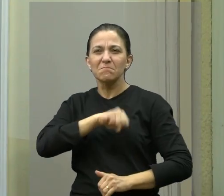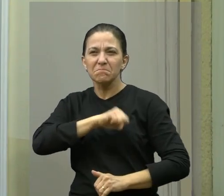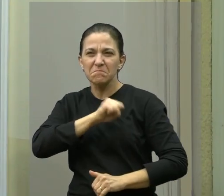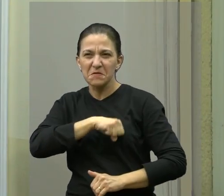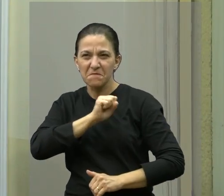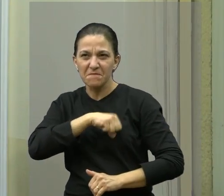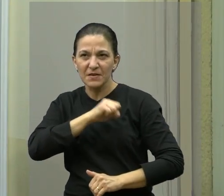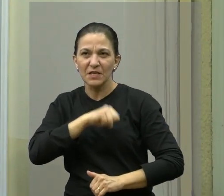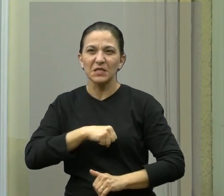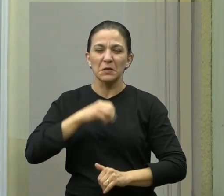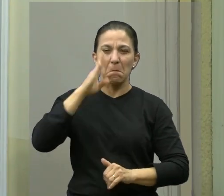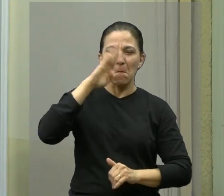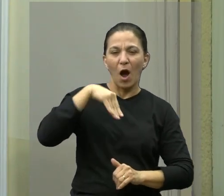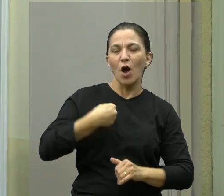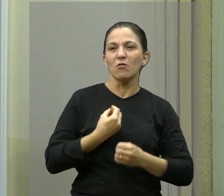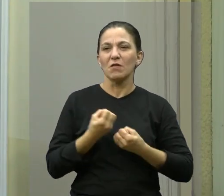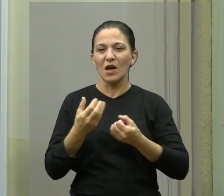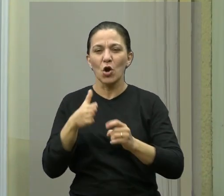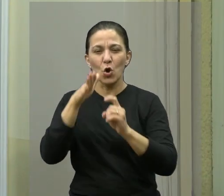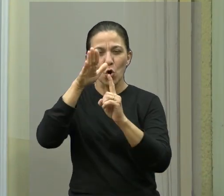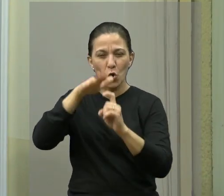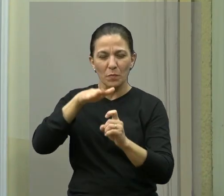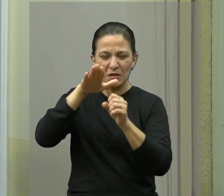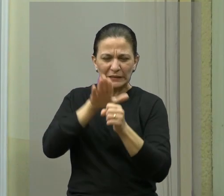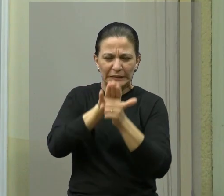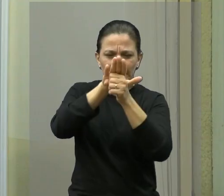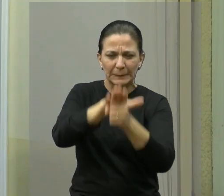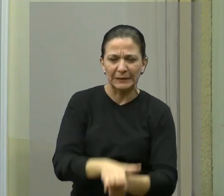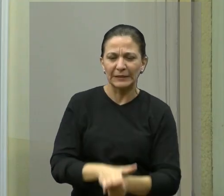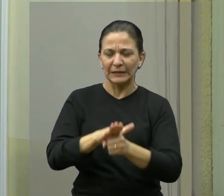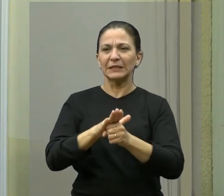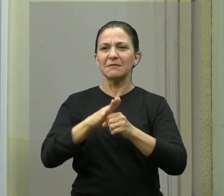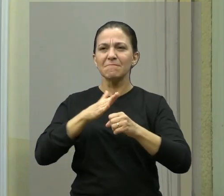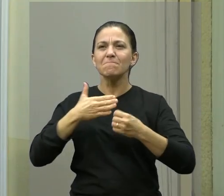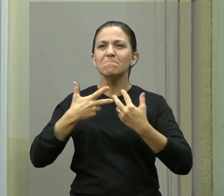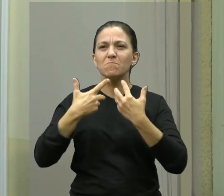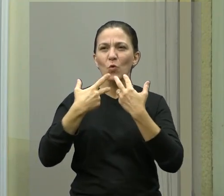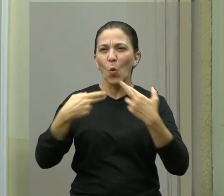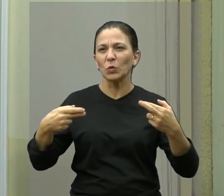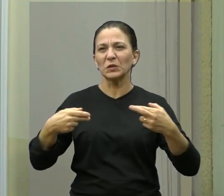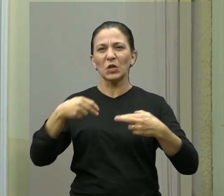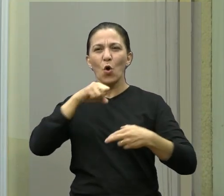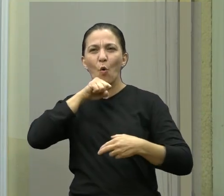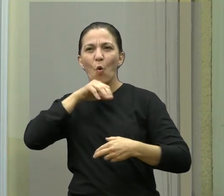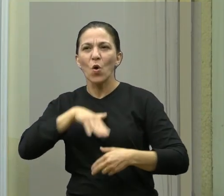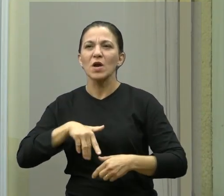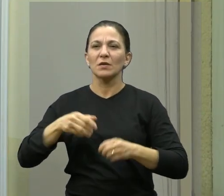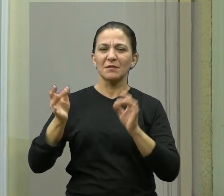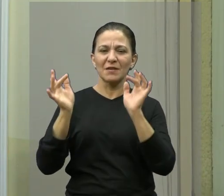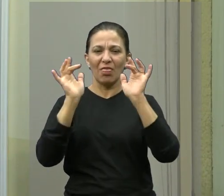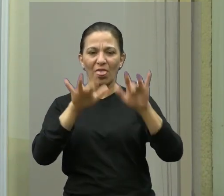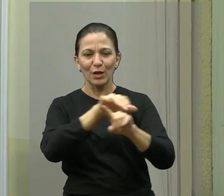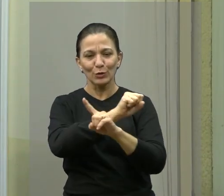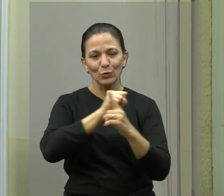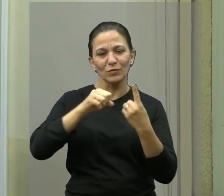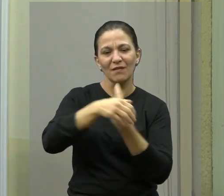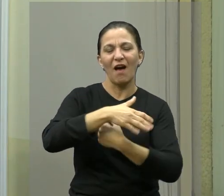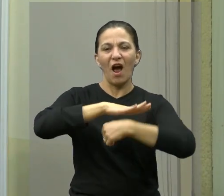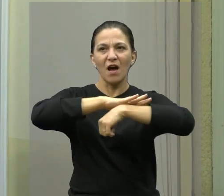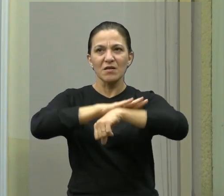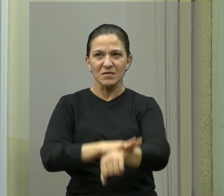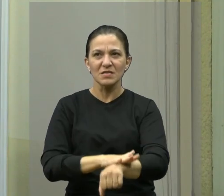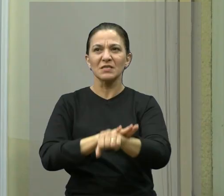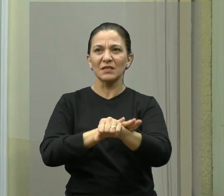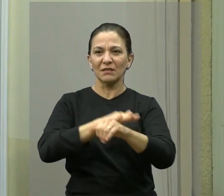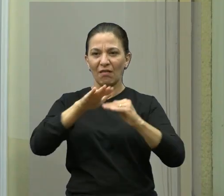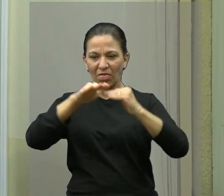perverso, gente explorada, oprimida, maltratada, gente tida como descartada por uma sociedade racista e